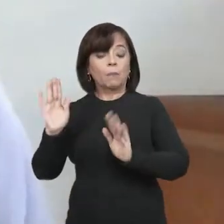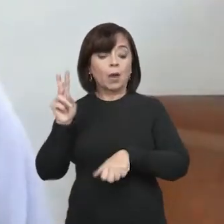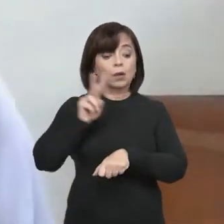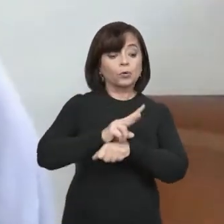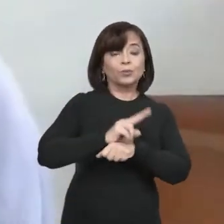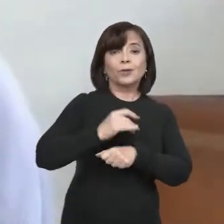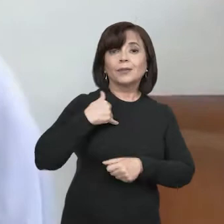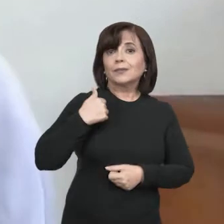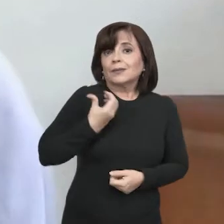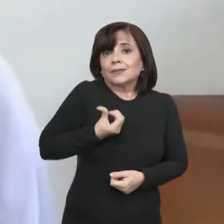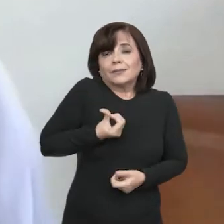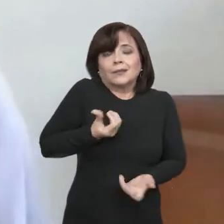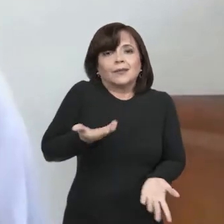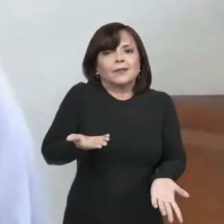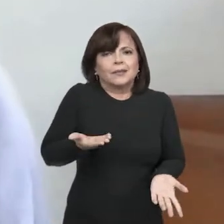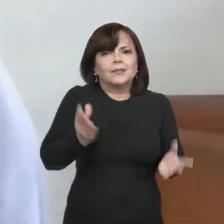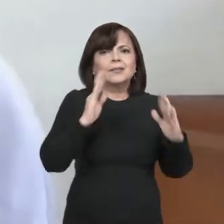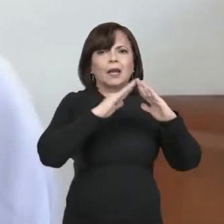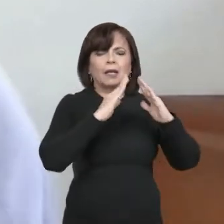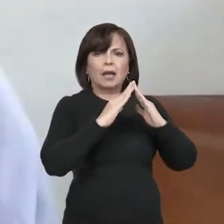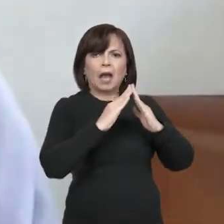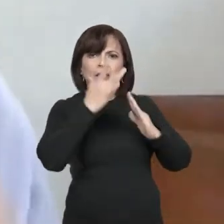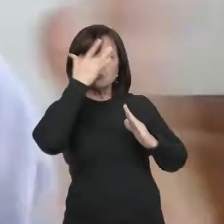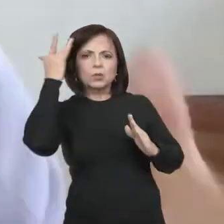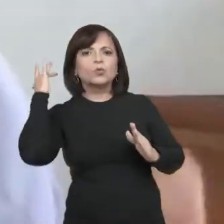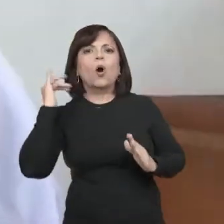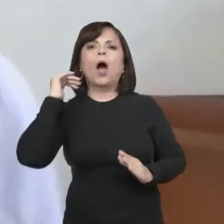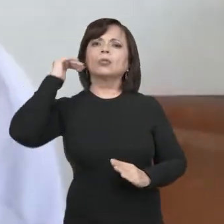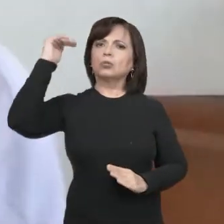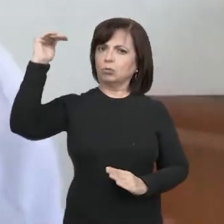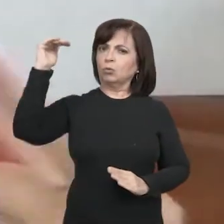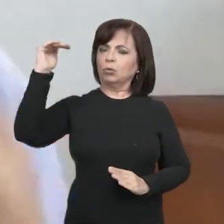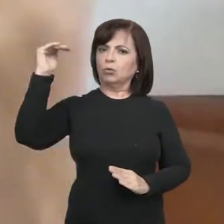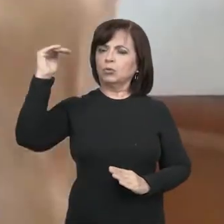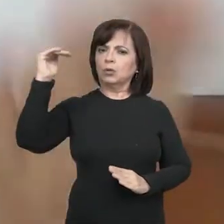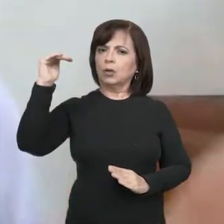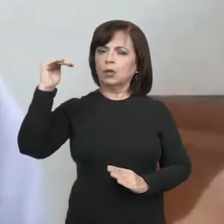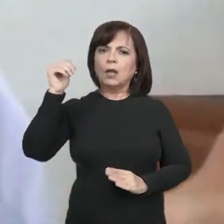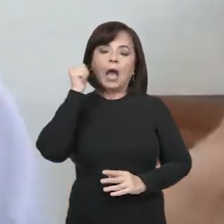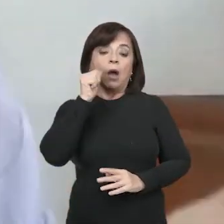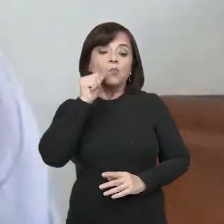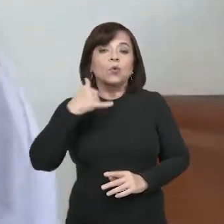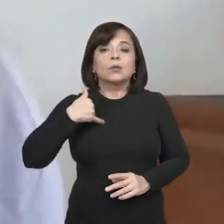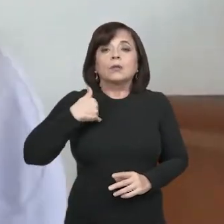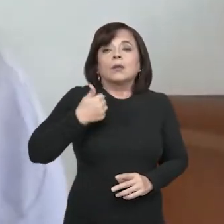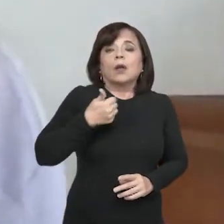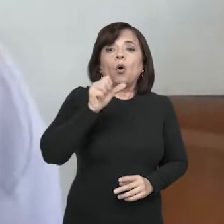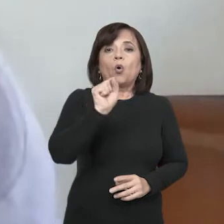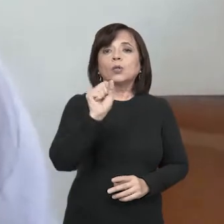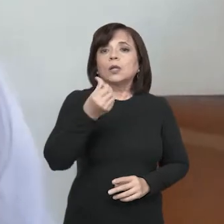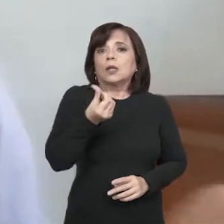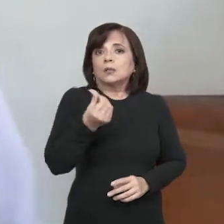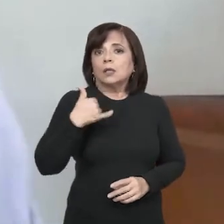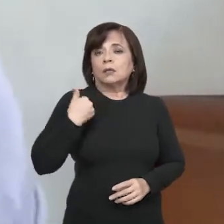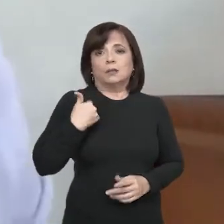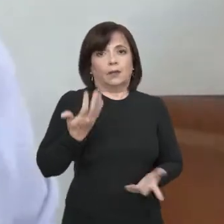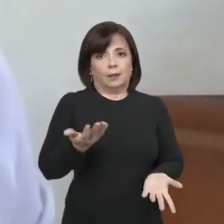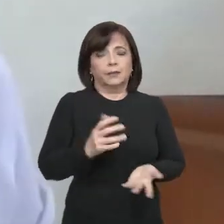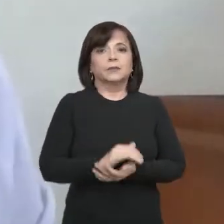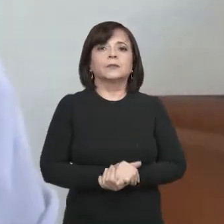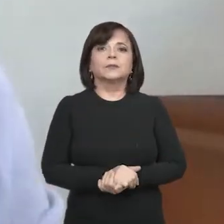Mas tratava-se de uma criança de 6 anos de idade, numa casa com pessoas adultas, inclusive a senhora Aparecida tem 86 anos de idade.